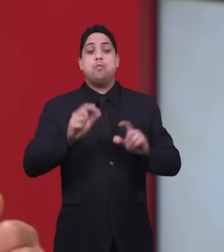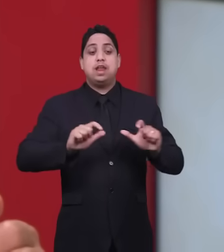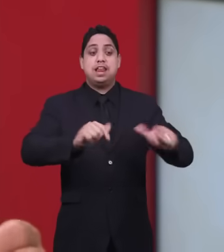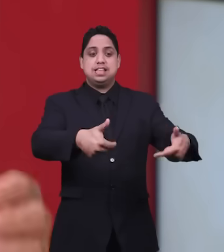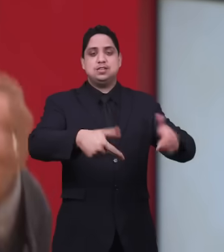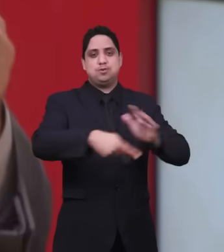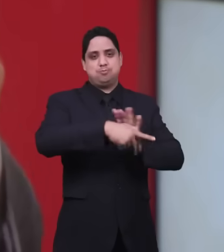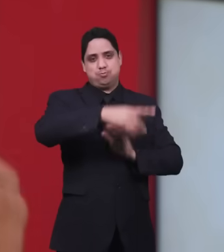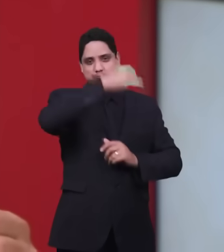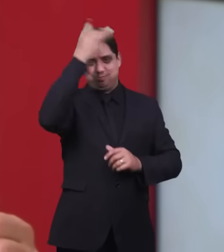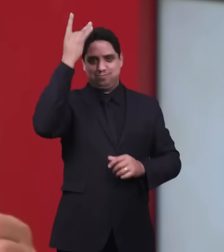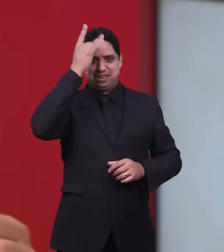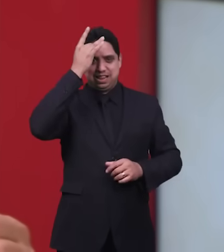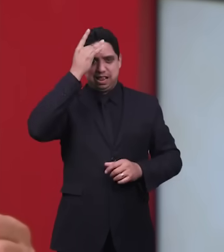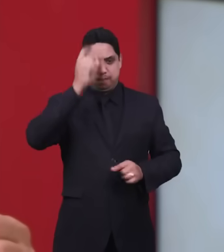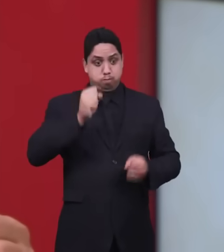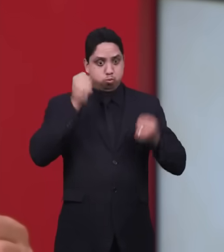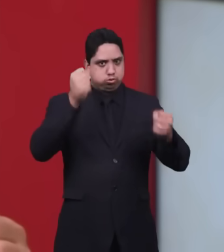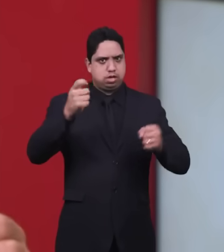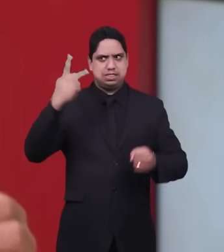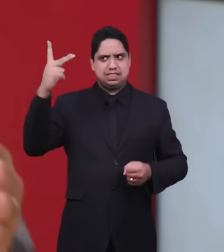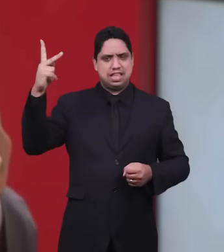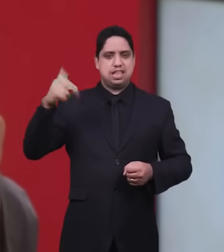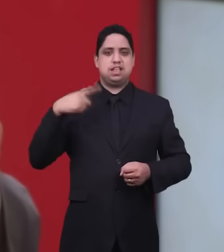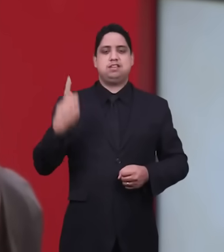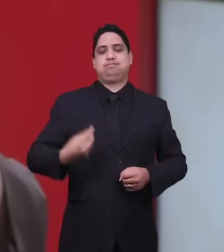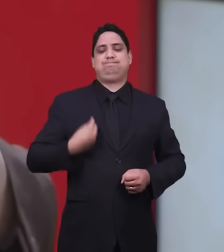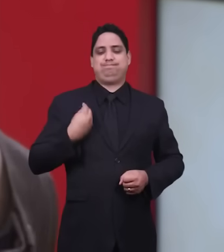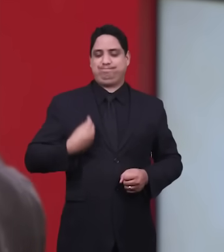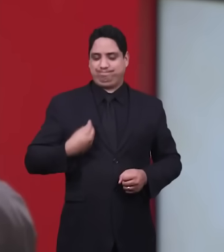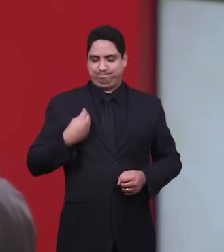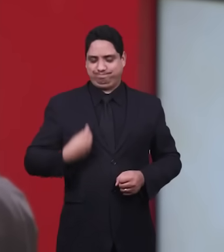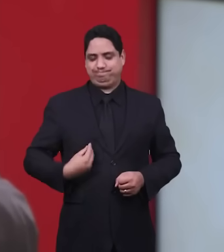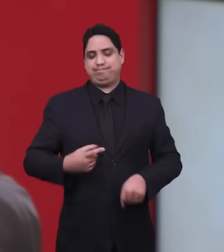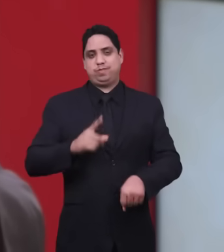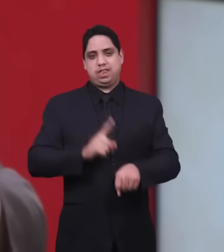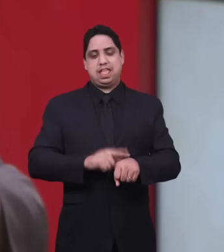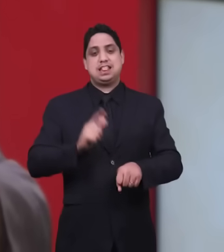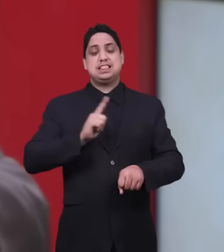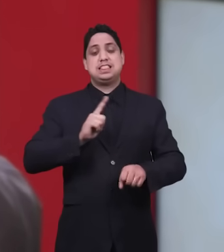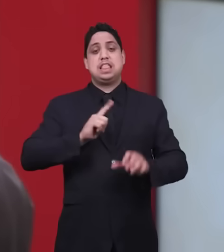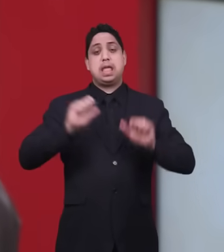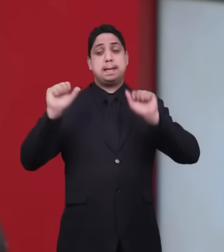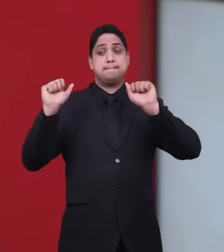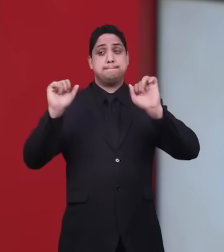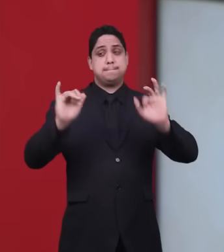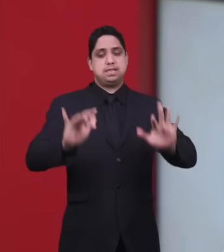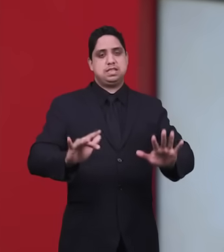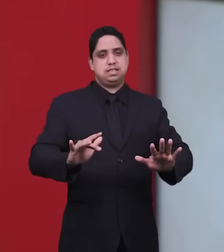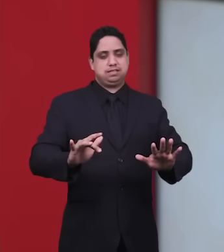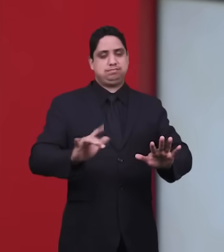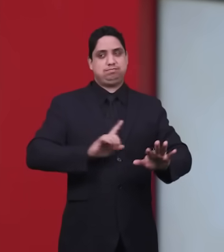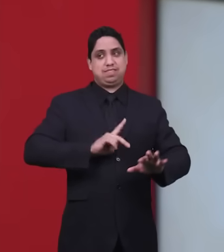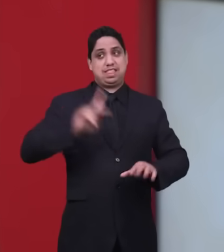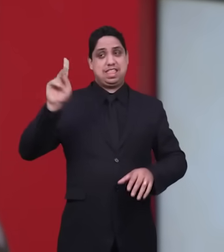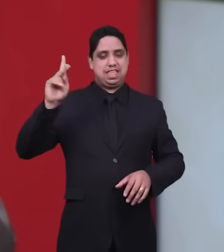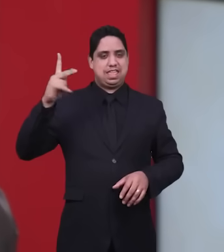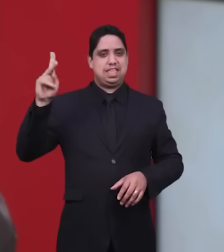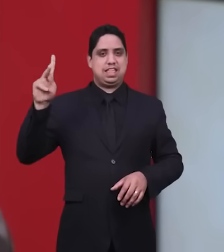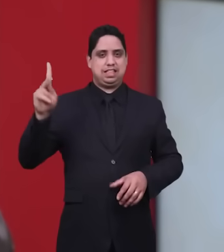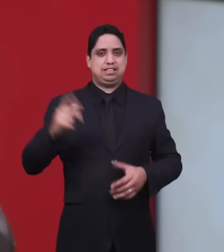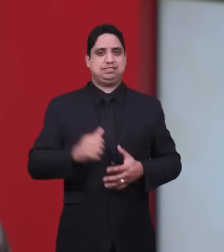Santo, pela plenitude dele em nossas vidas. Quando nós temos a bênção dele, é a indispensável